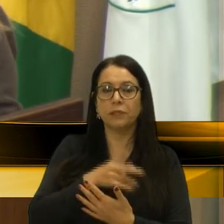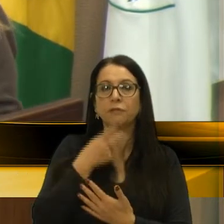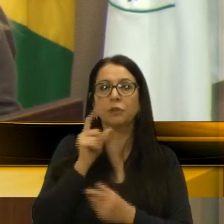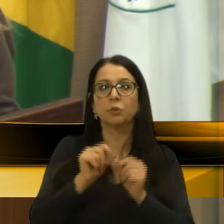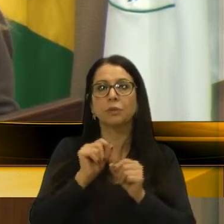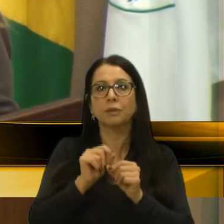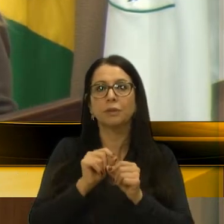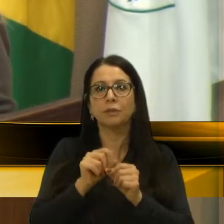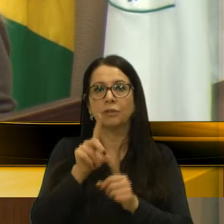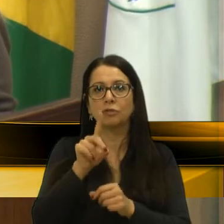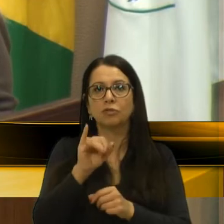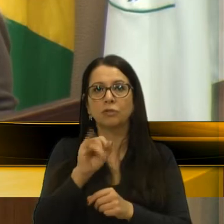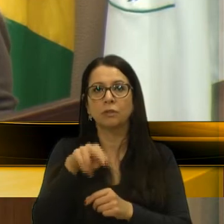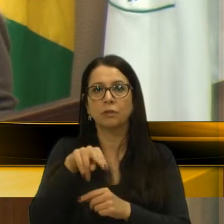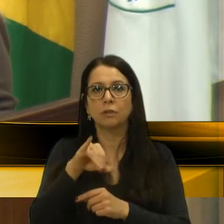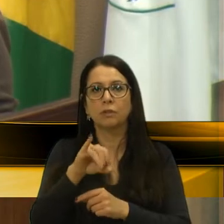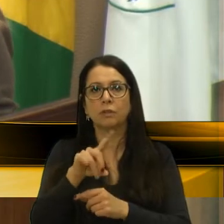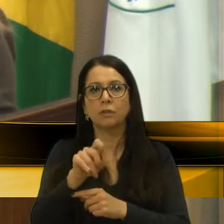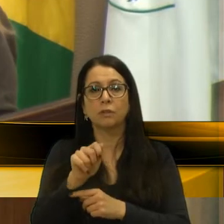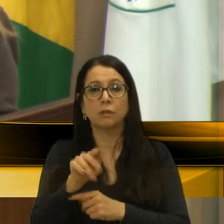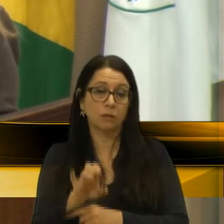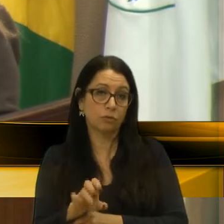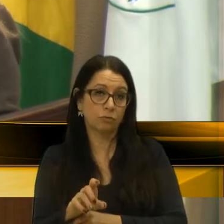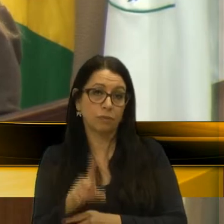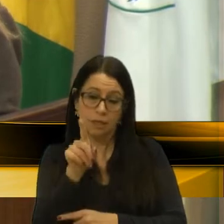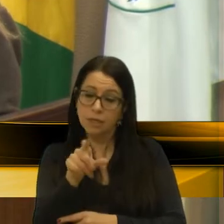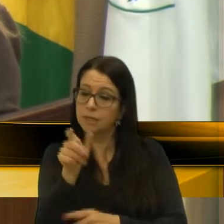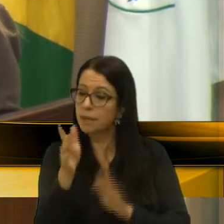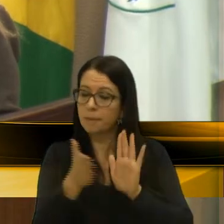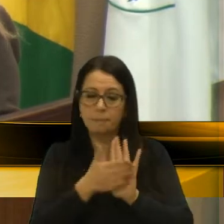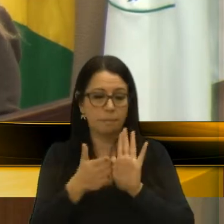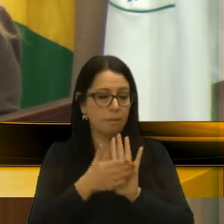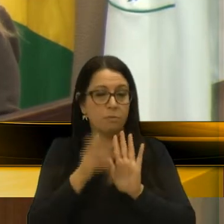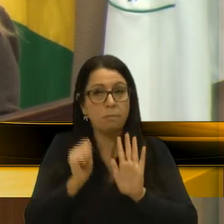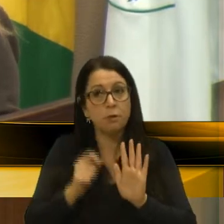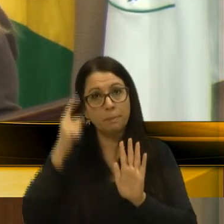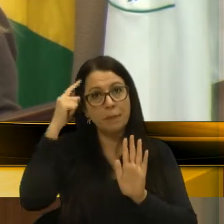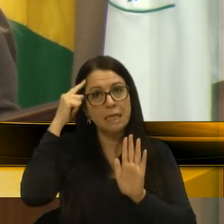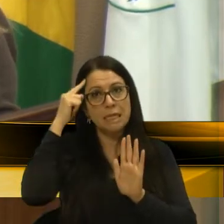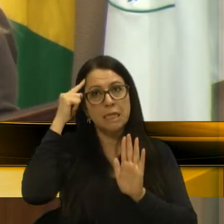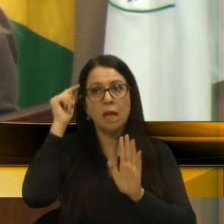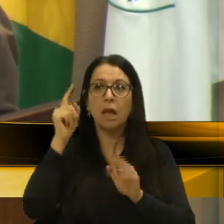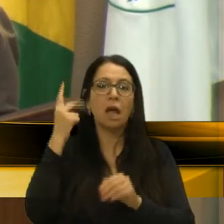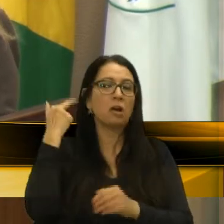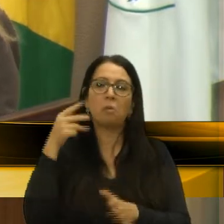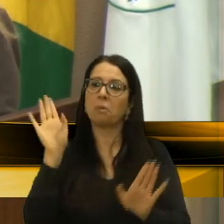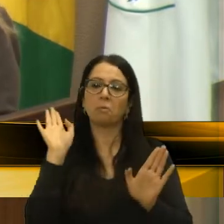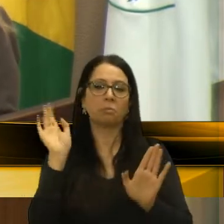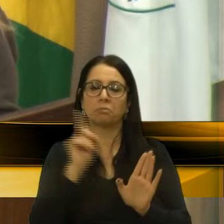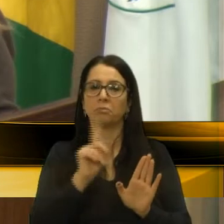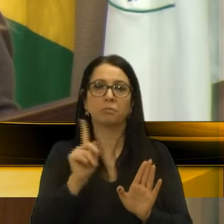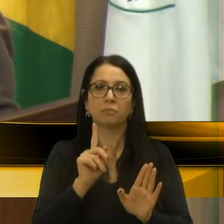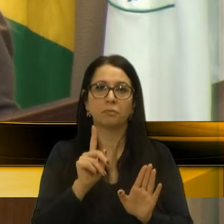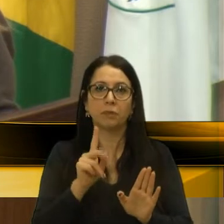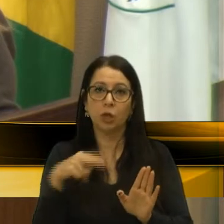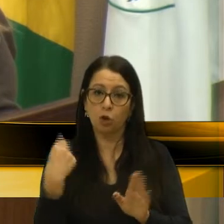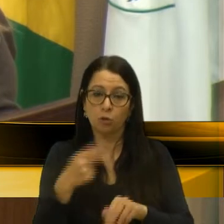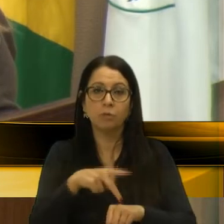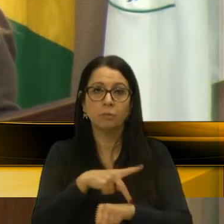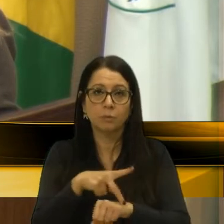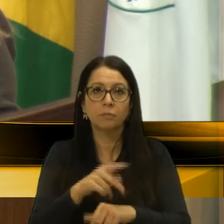de dignidade. E essa pauta não pode parecer corriqueira. Ela está no nosso